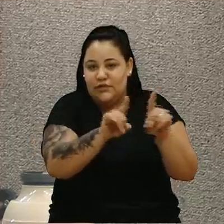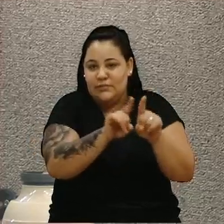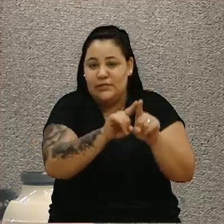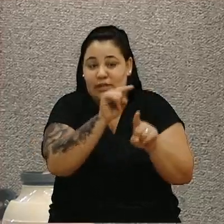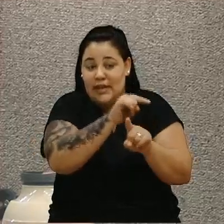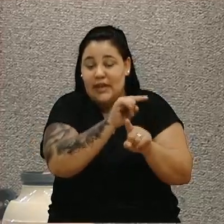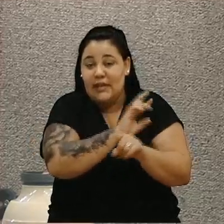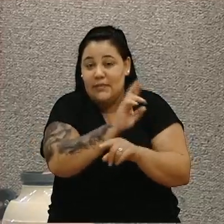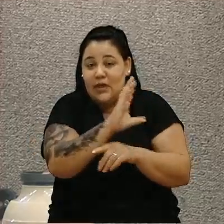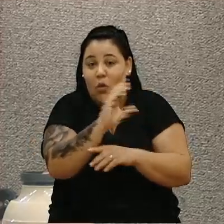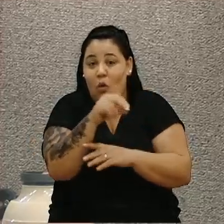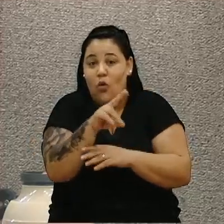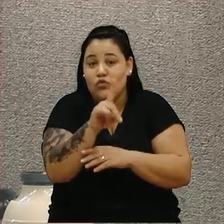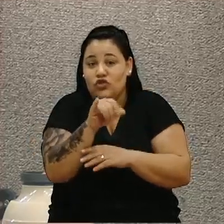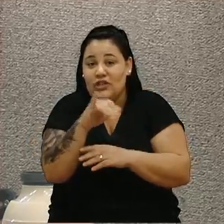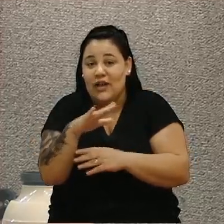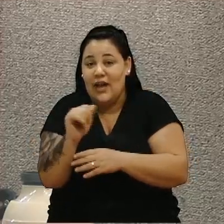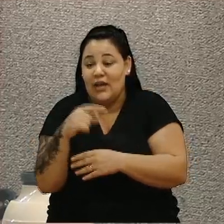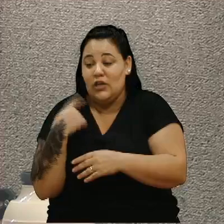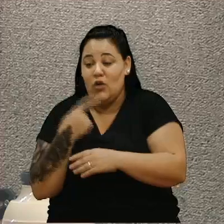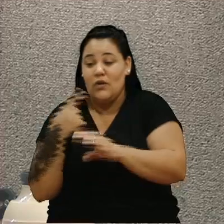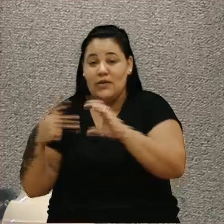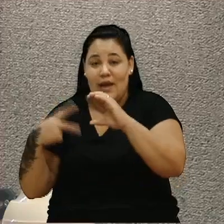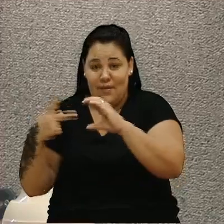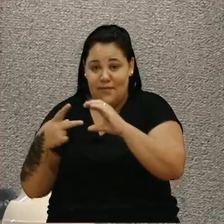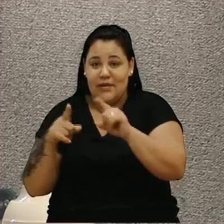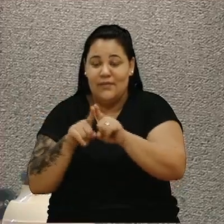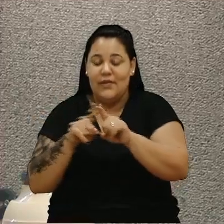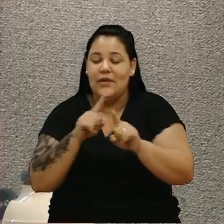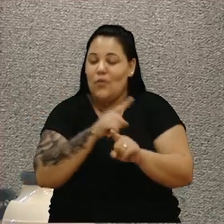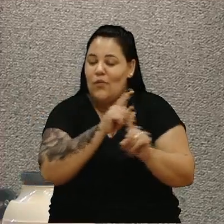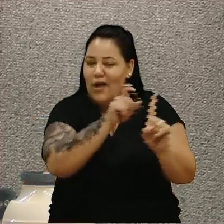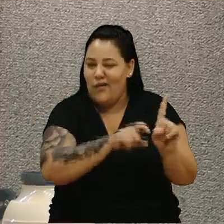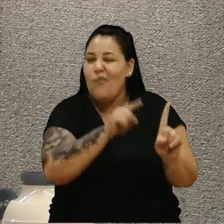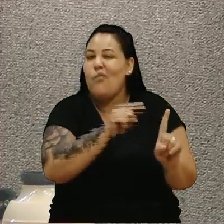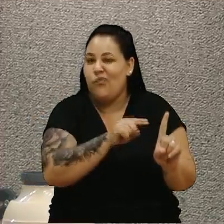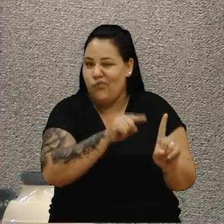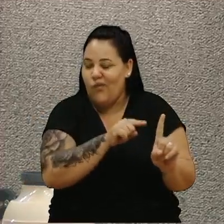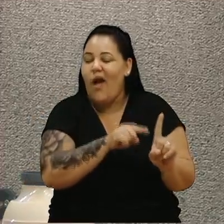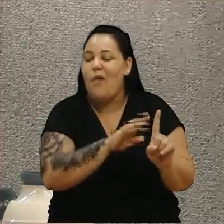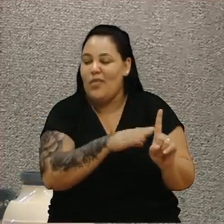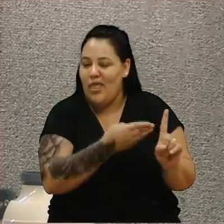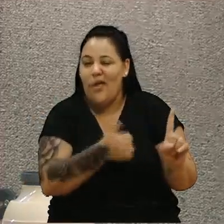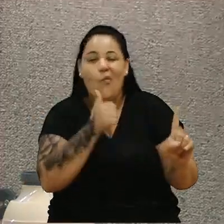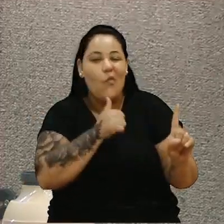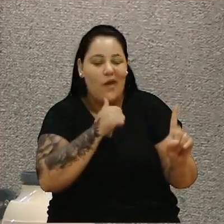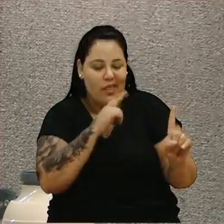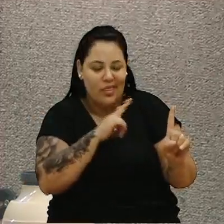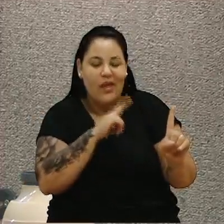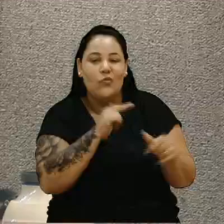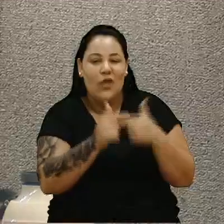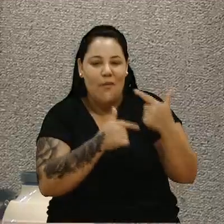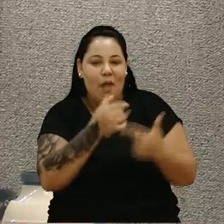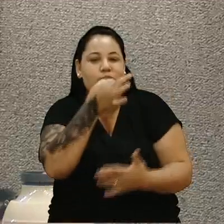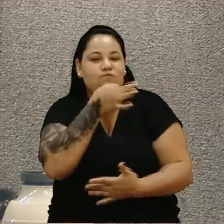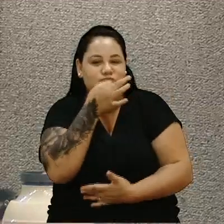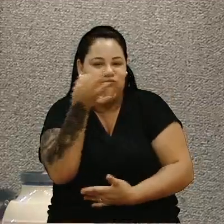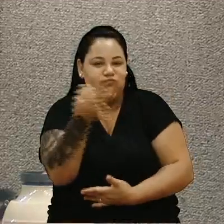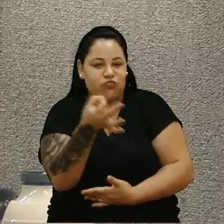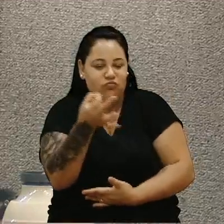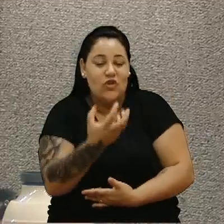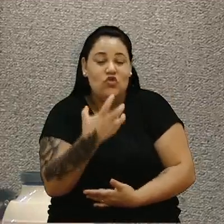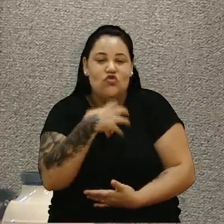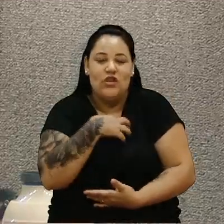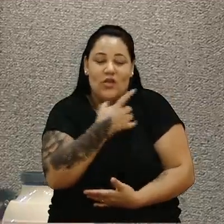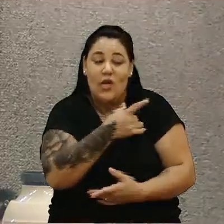casa. Então, é uma alegria sempre. Assim, a Maurien tem um trabalho incrível pela cidade e de uma forma que ela